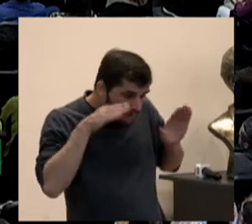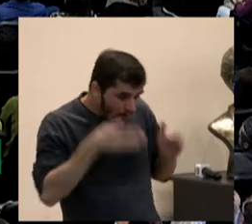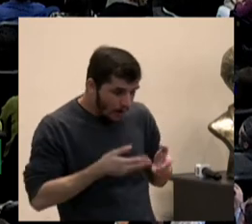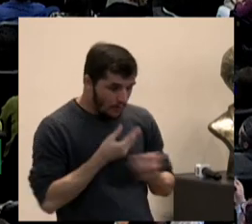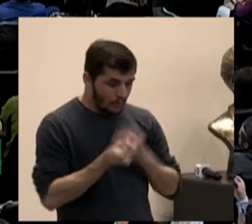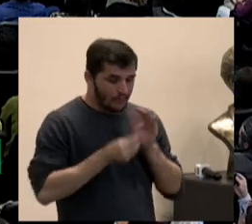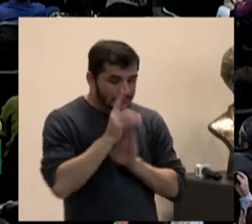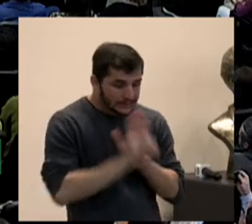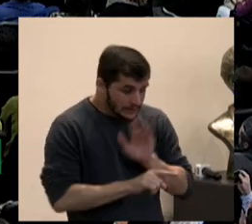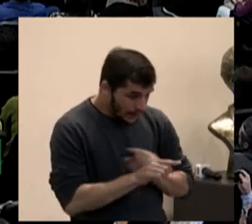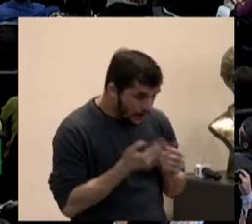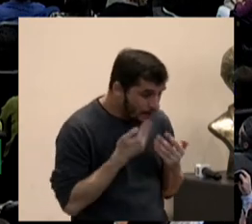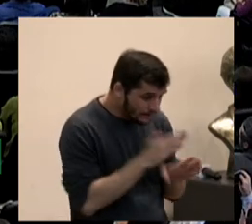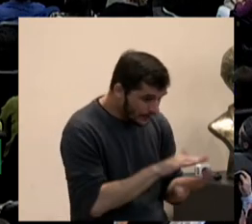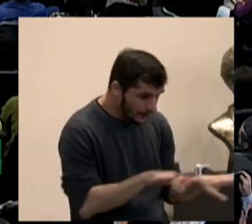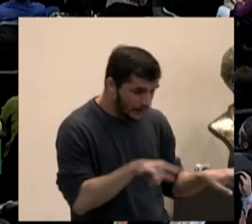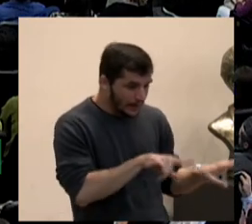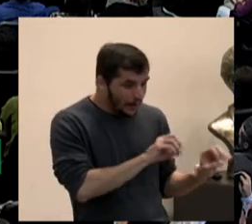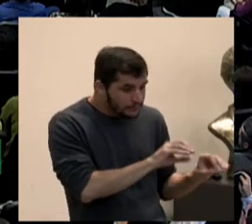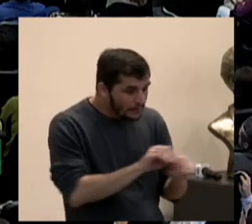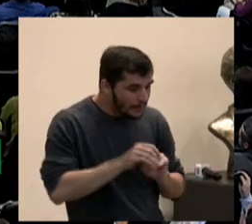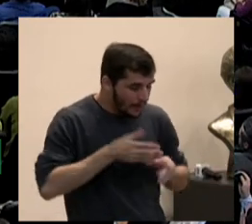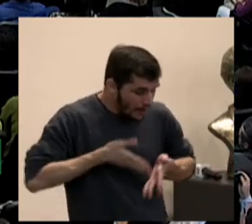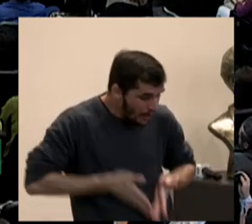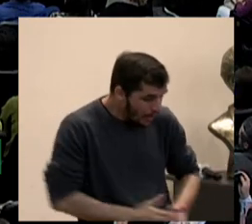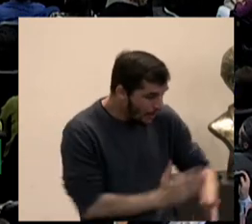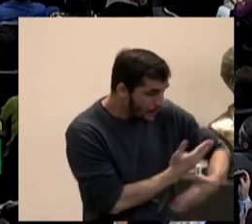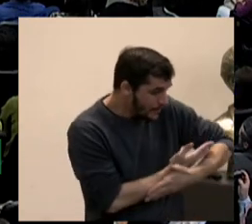direito das crianças, e demarco aqui desde bebês, porque